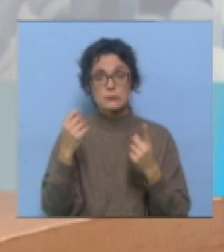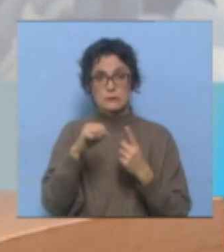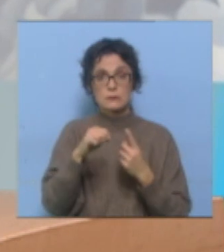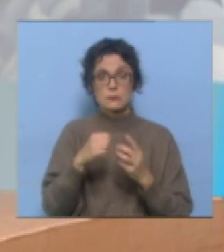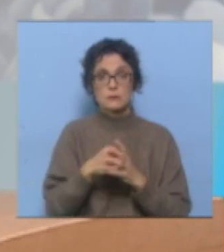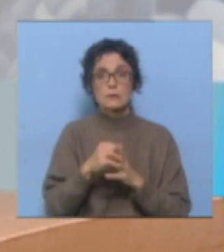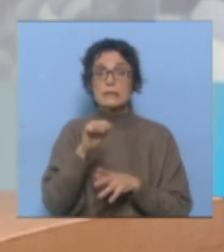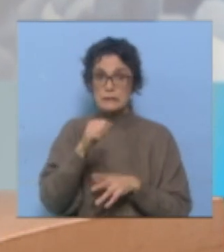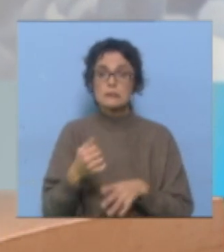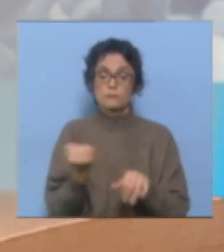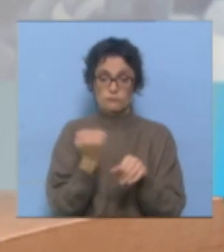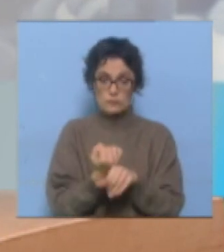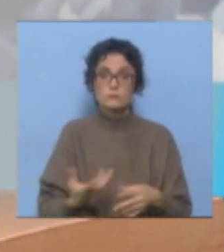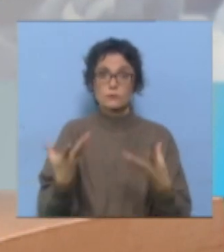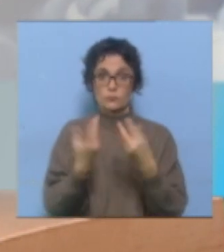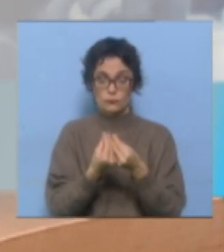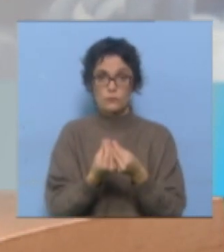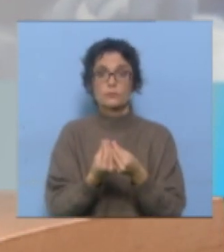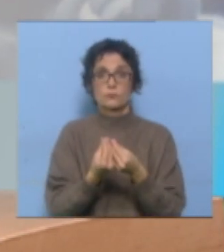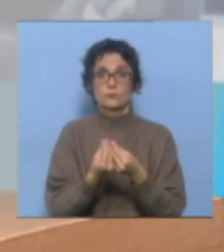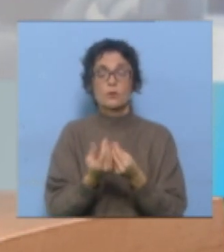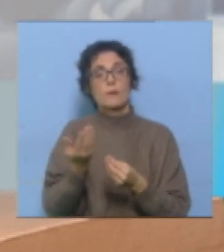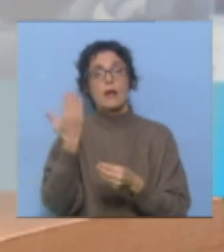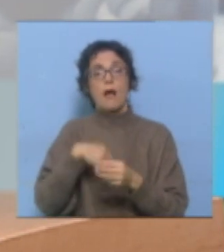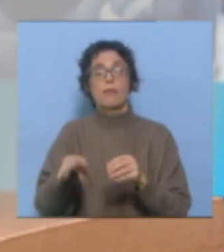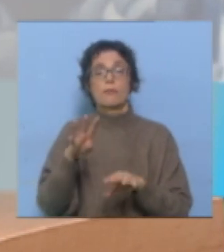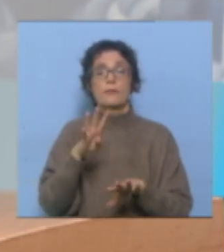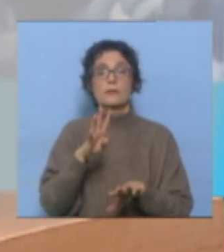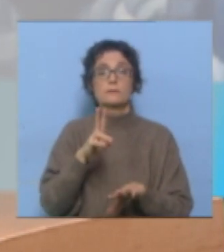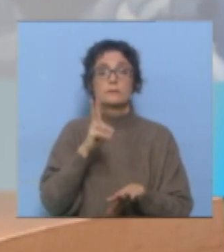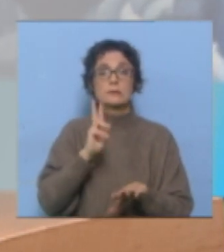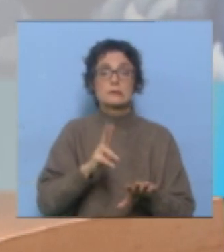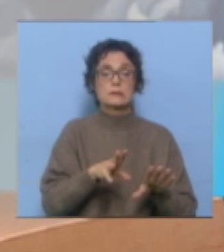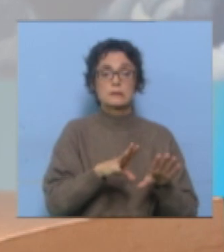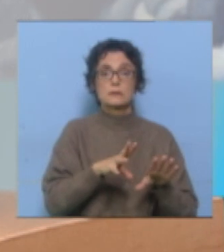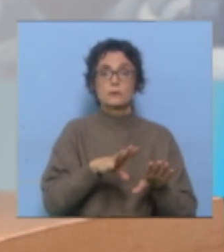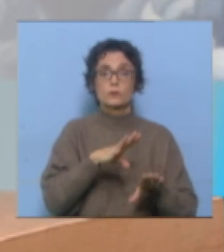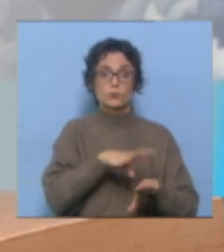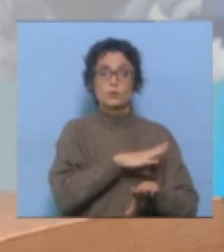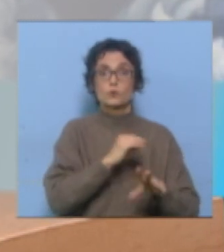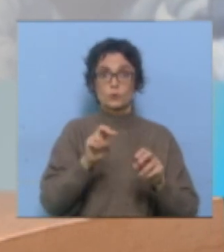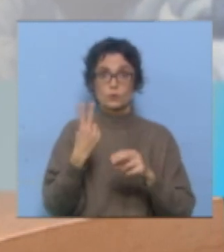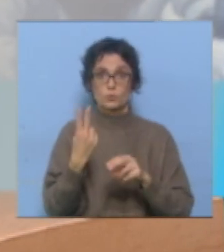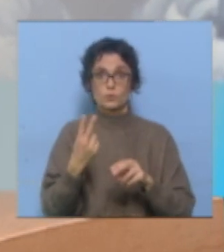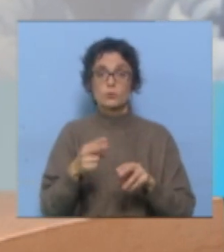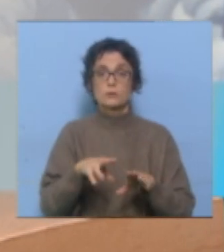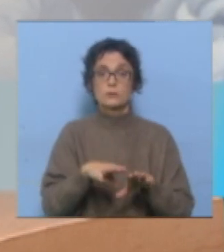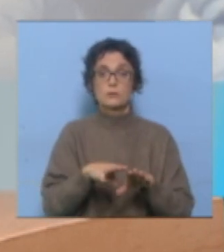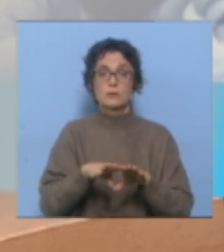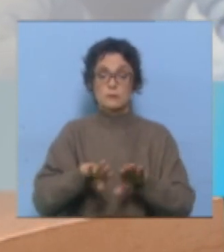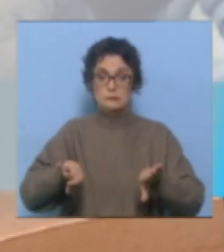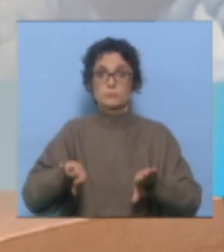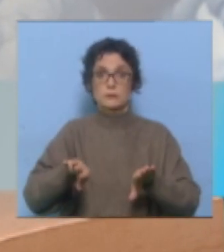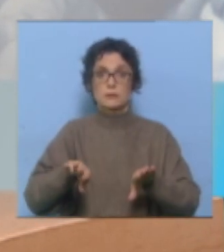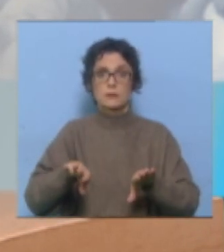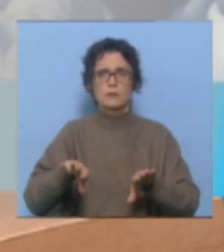juntos. Sim, havia duas direções-gerais, Direção-Geral da Reinserção Social, Direção-Geral dos Serviços Prisionais, que se juntaram há 6 anos,